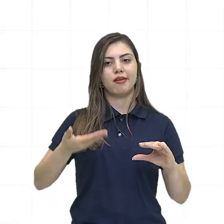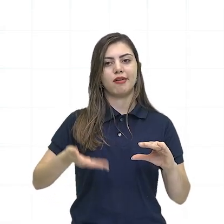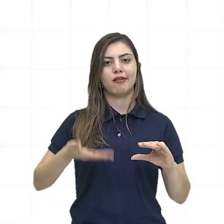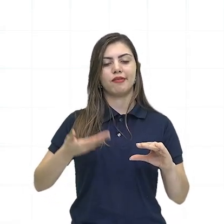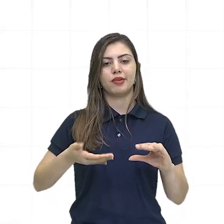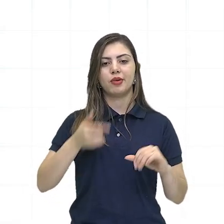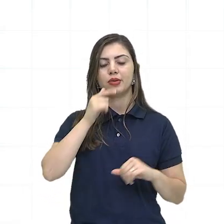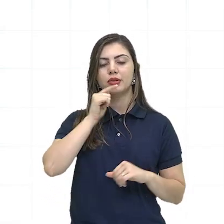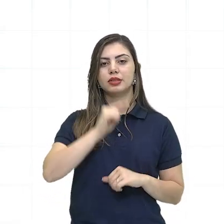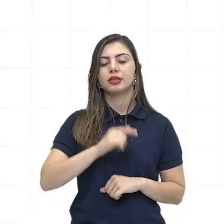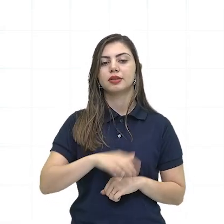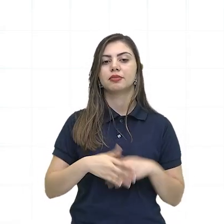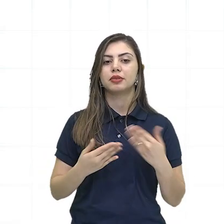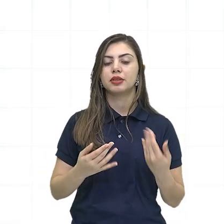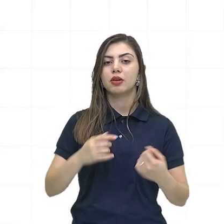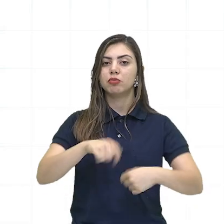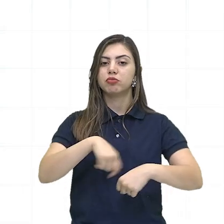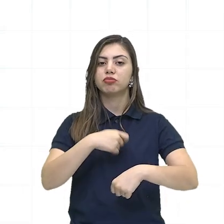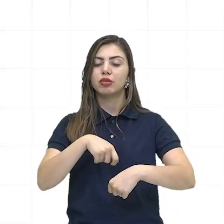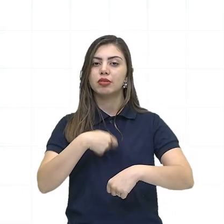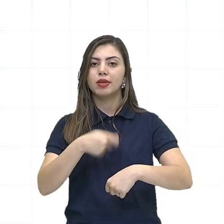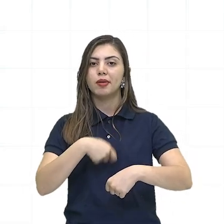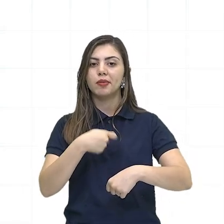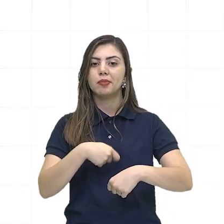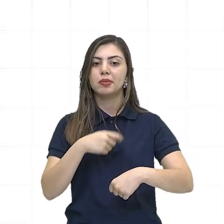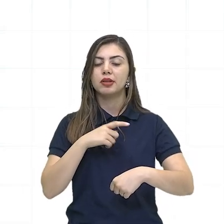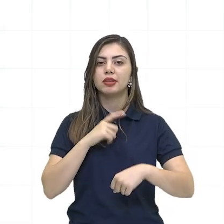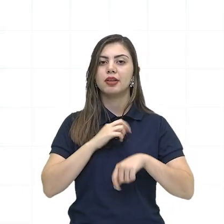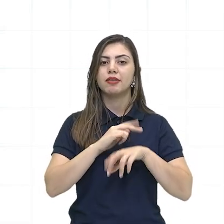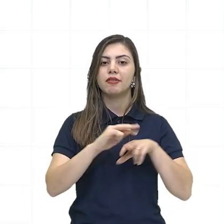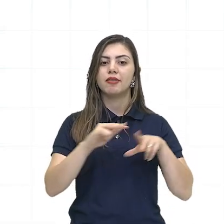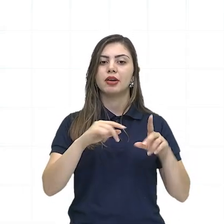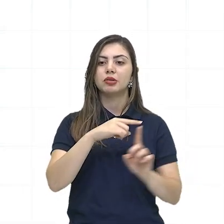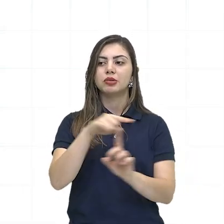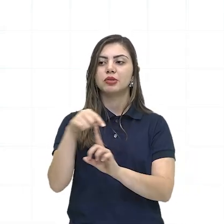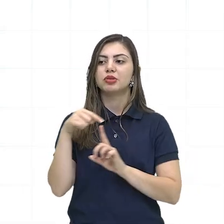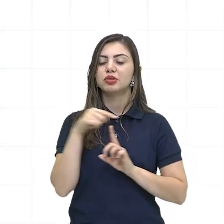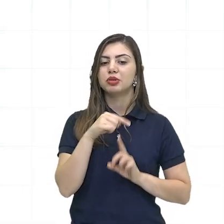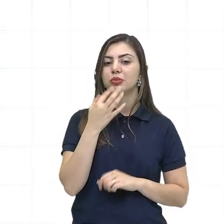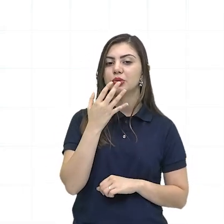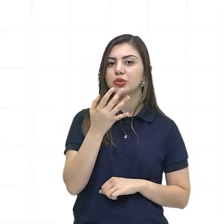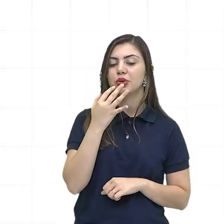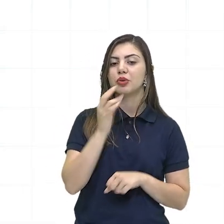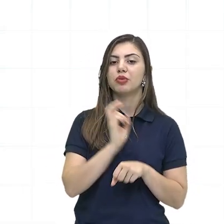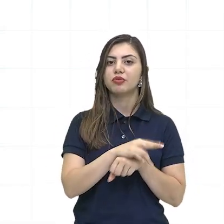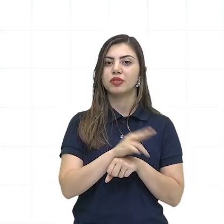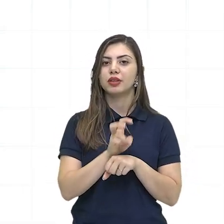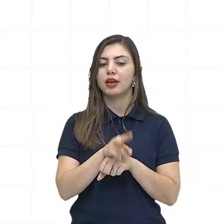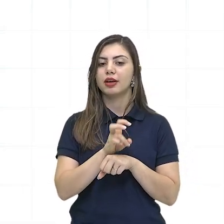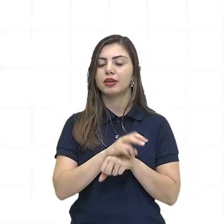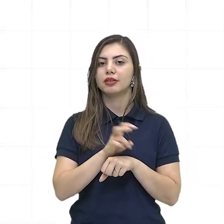Aí nós temos na culinária diferentes colorações de vinagre, né? Isso aí está relacionado